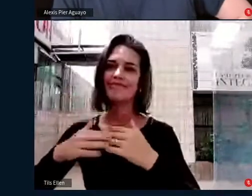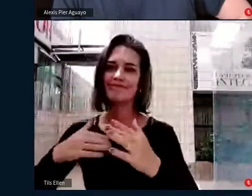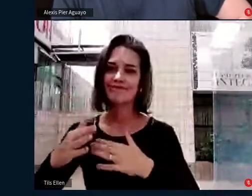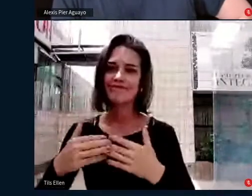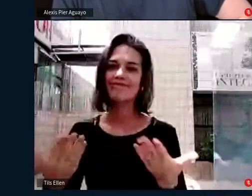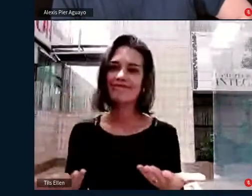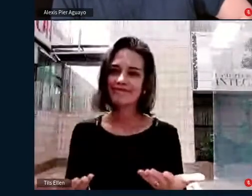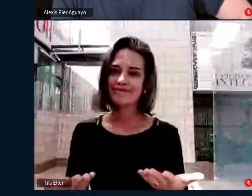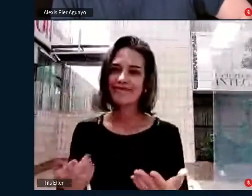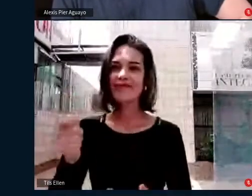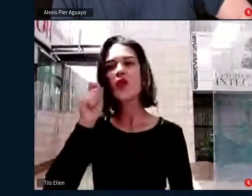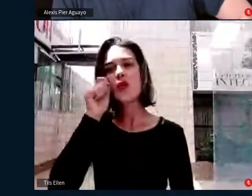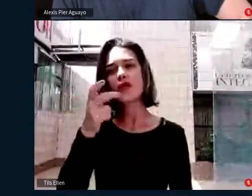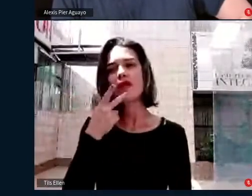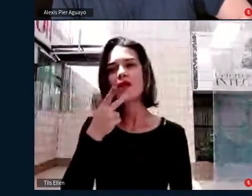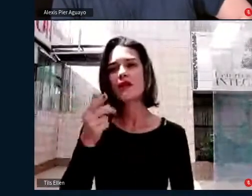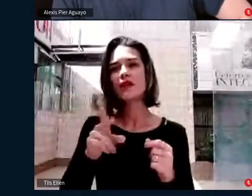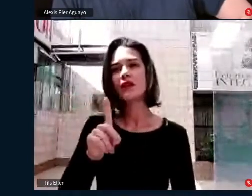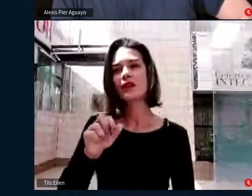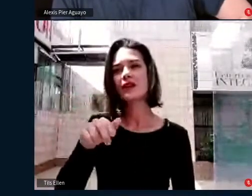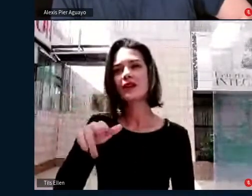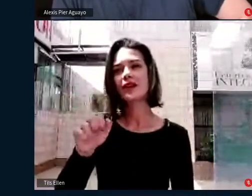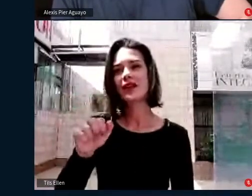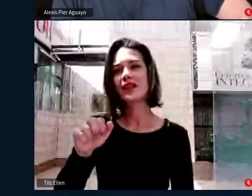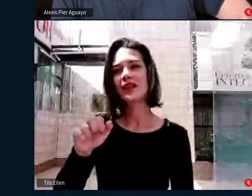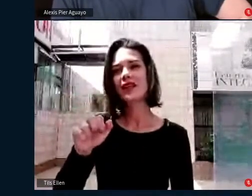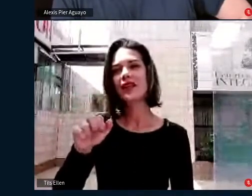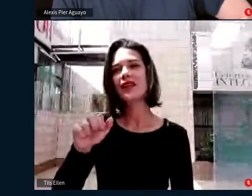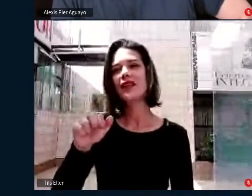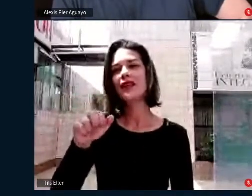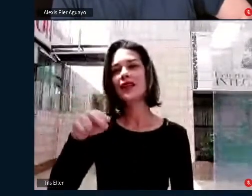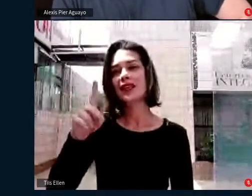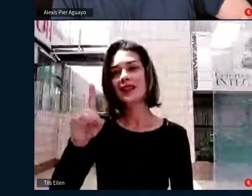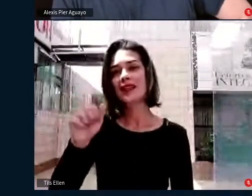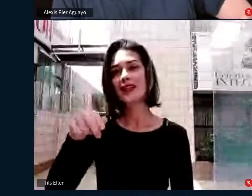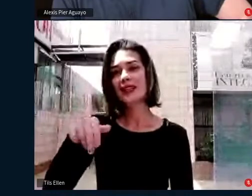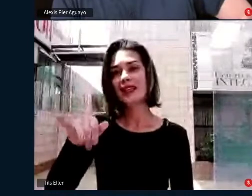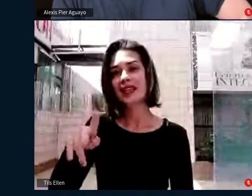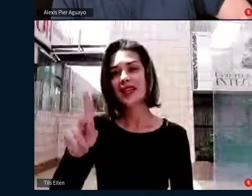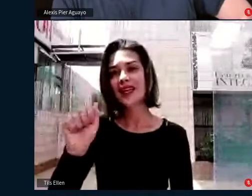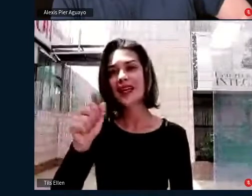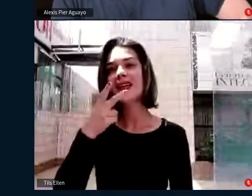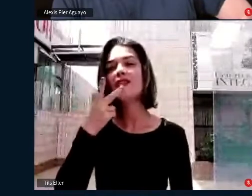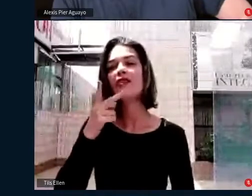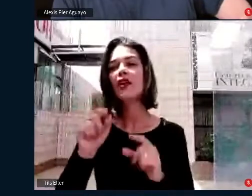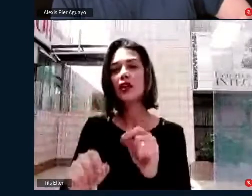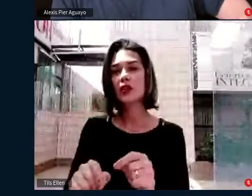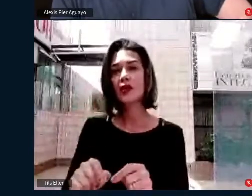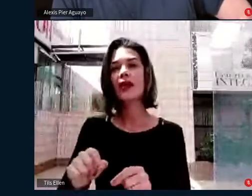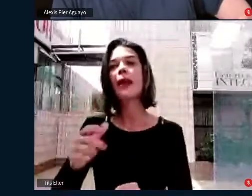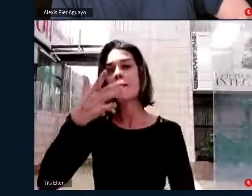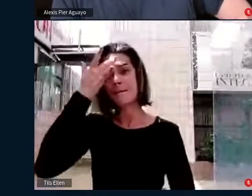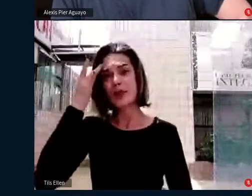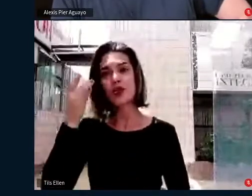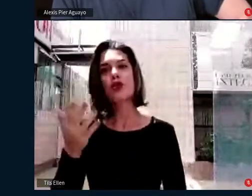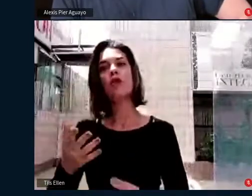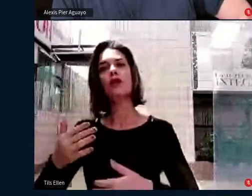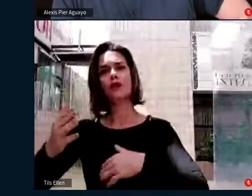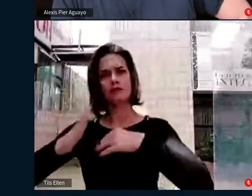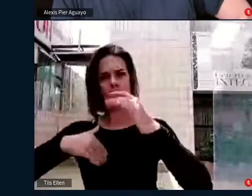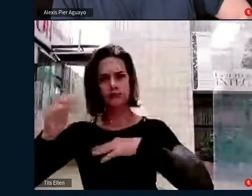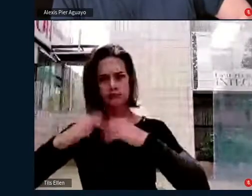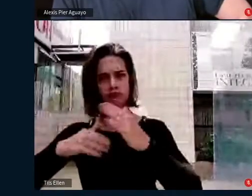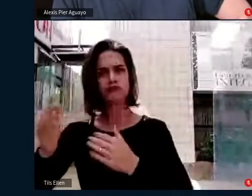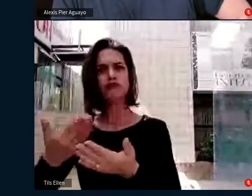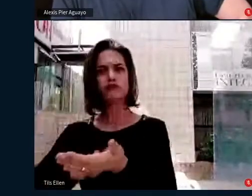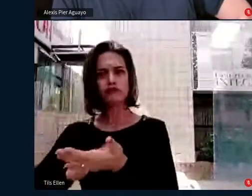por exemplo, a Danica Celescovitch, que você também cita, que atua como intérprete, cria ali uma teoria